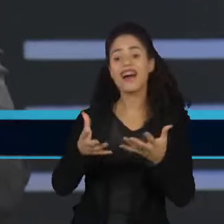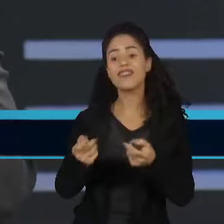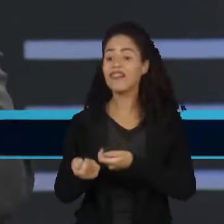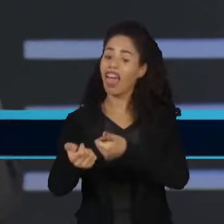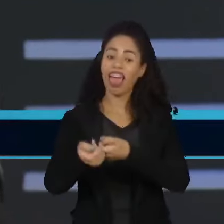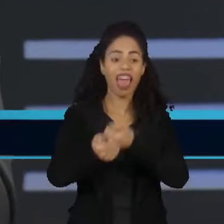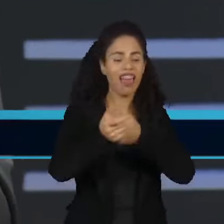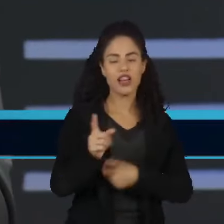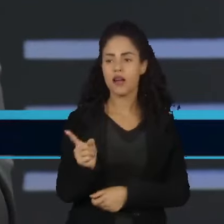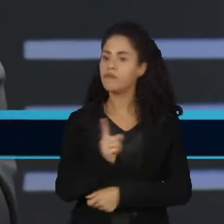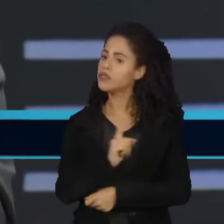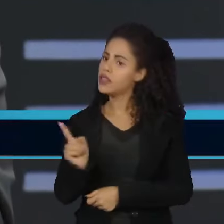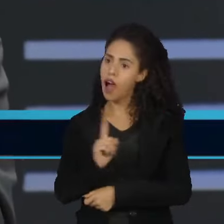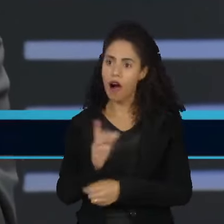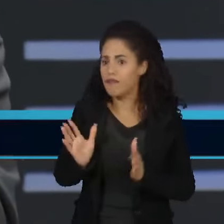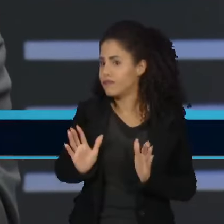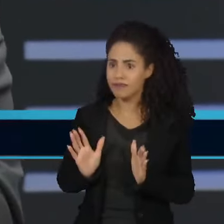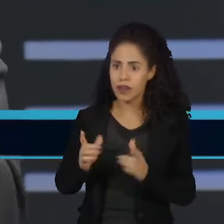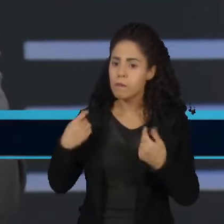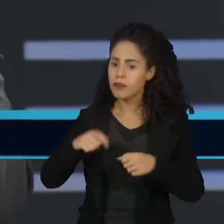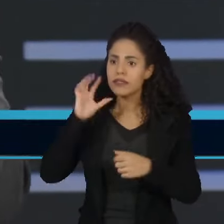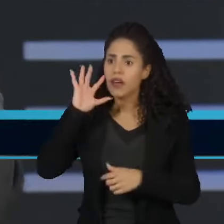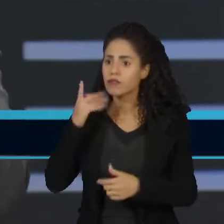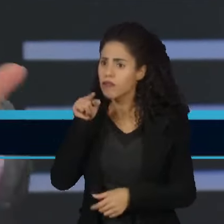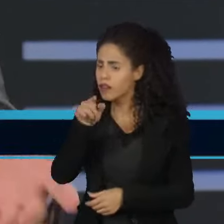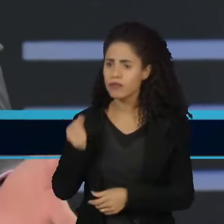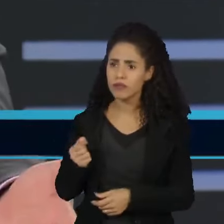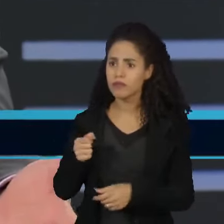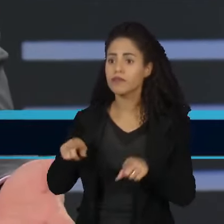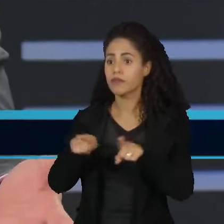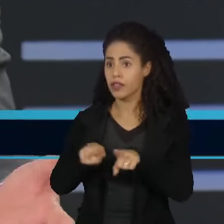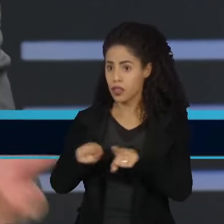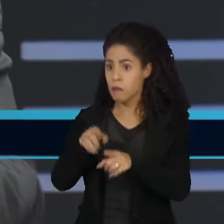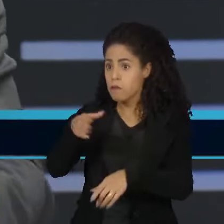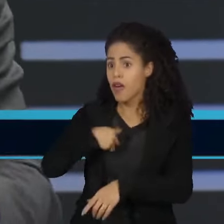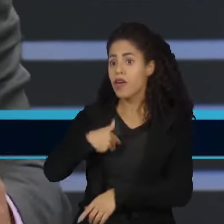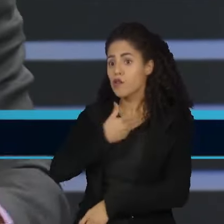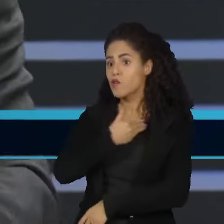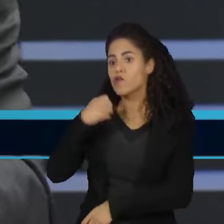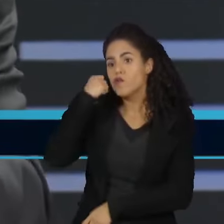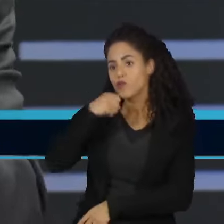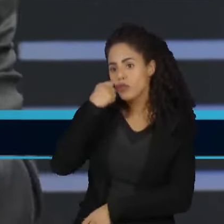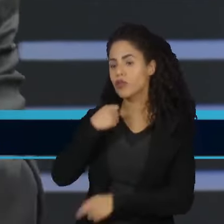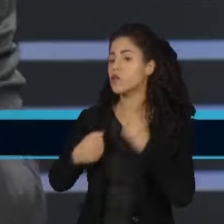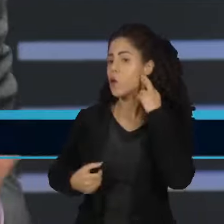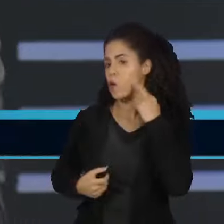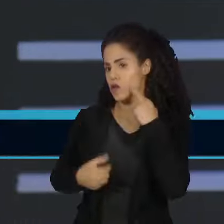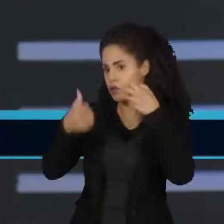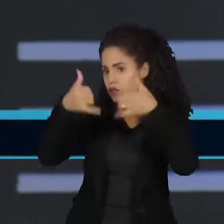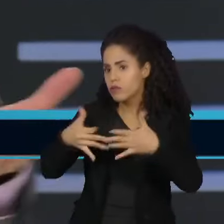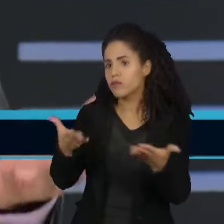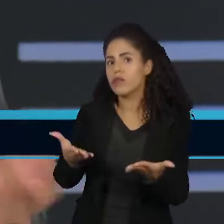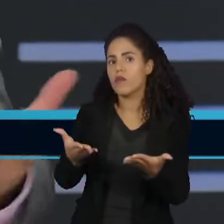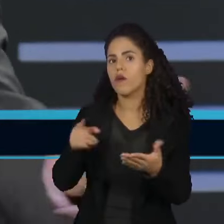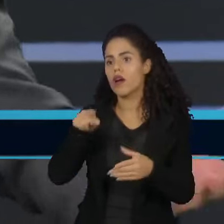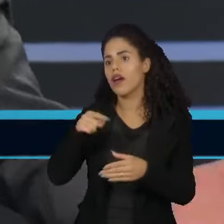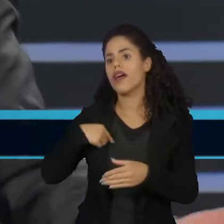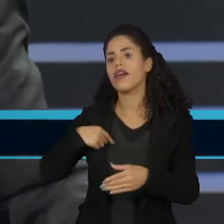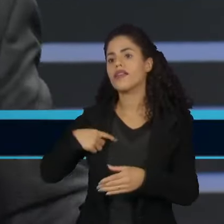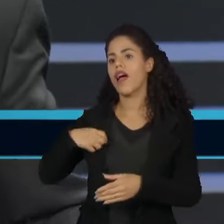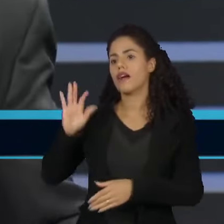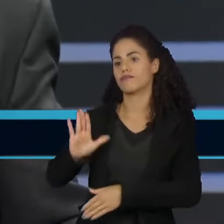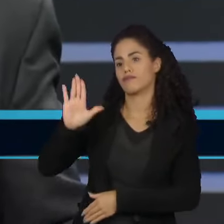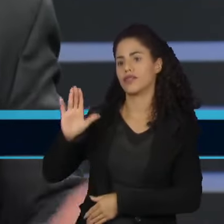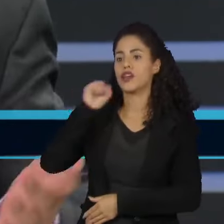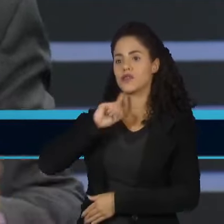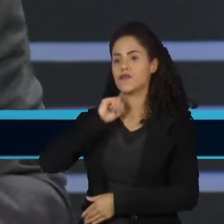que tem muita questão política em jogo, inclusive o próprio senador Pacheco, apesar dele falar que não, ele é pré-candidato ao governo de